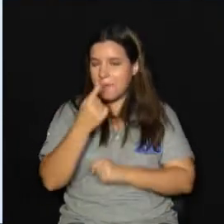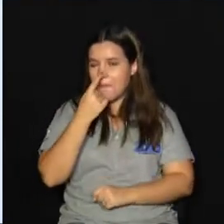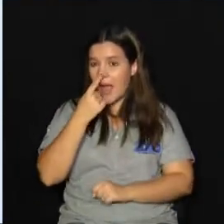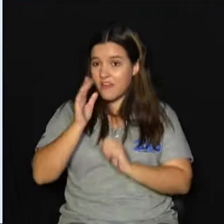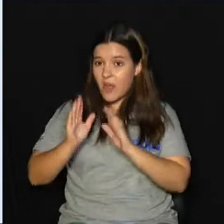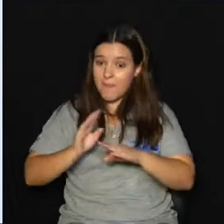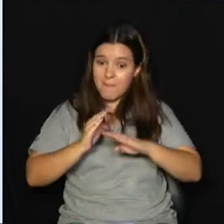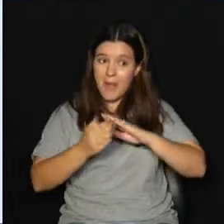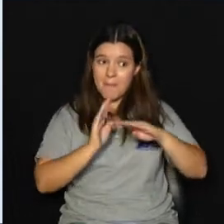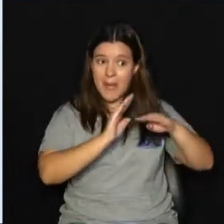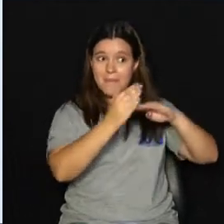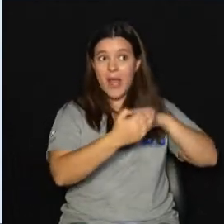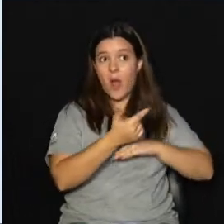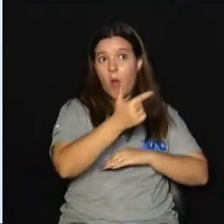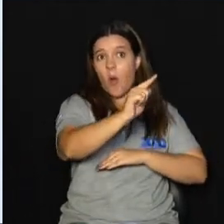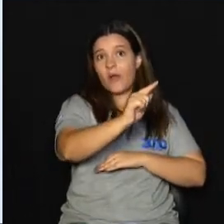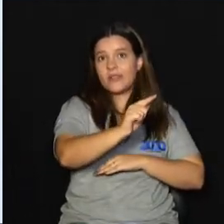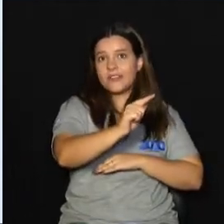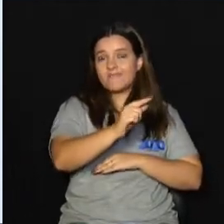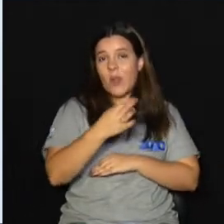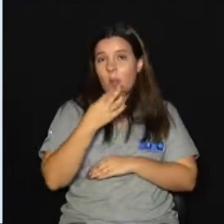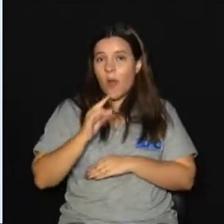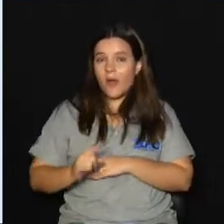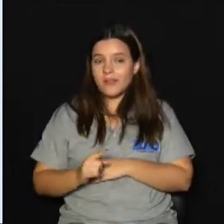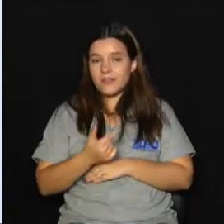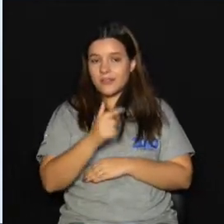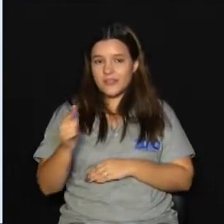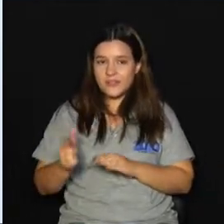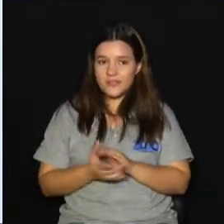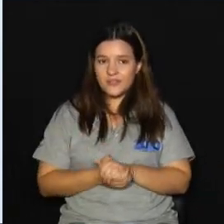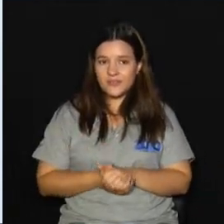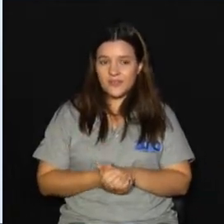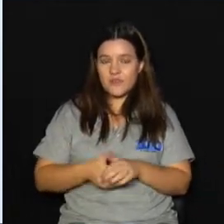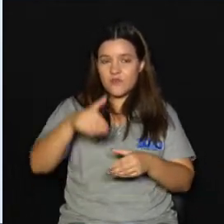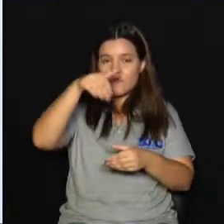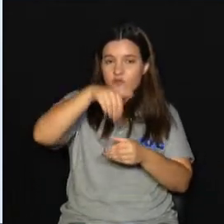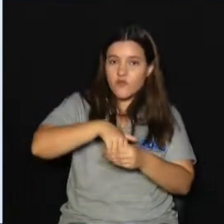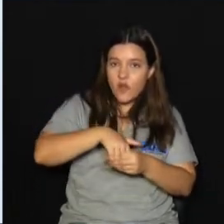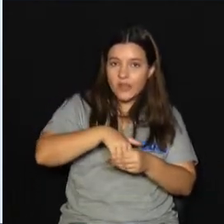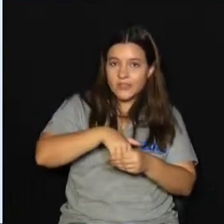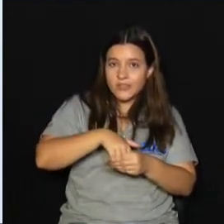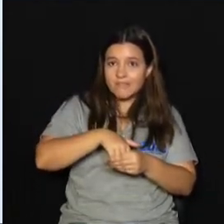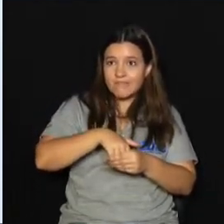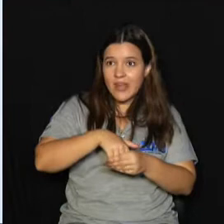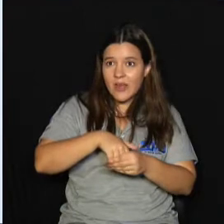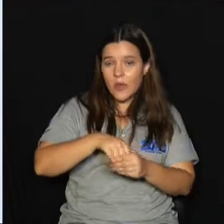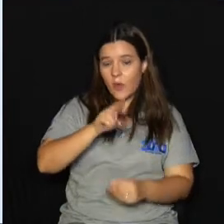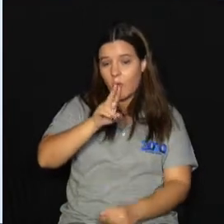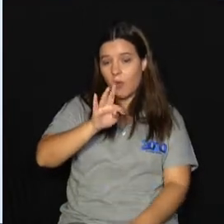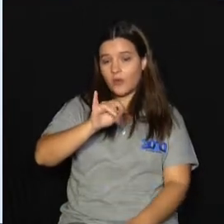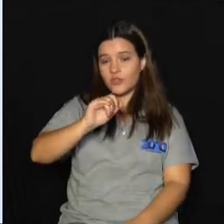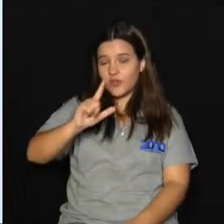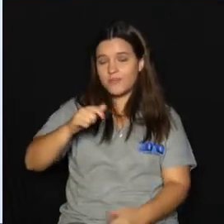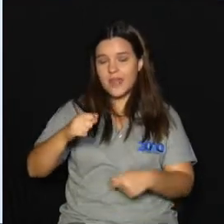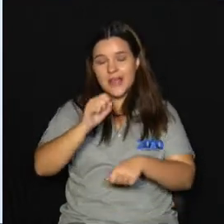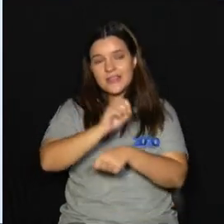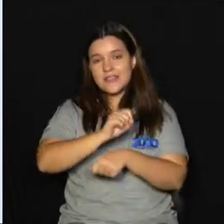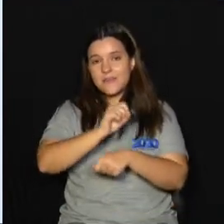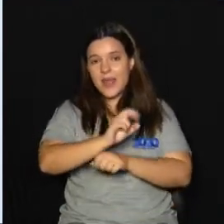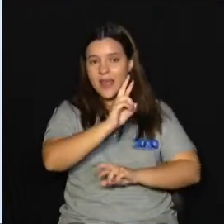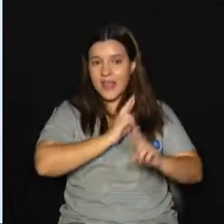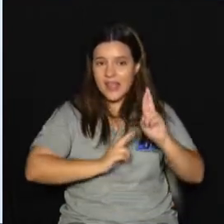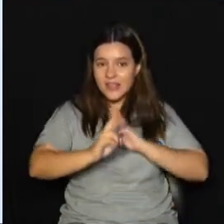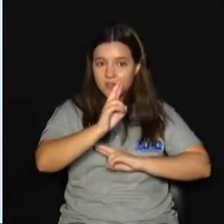ali. Então, para falar de voto útil ou não e quem vai dar esse voto útil ou não, a gente tem que esperar os resultados finais. De